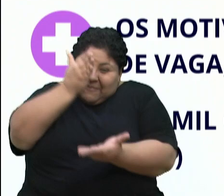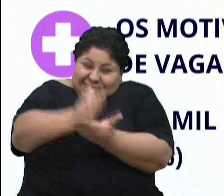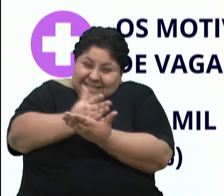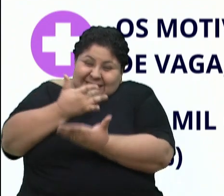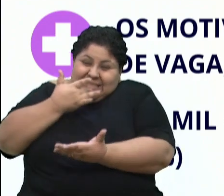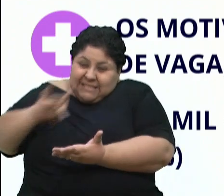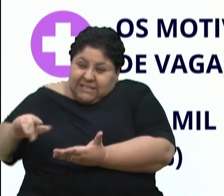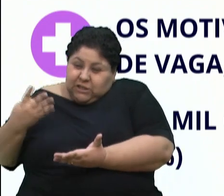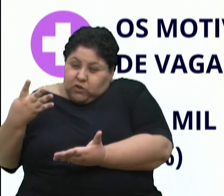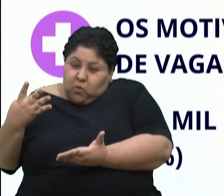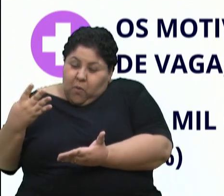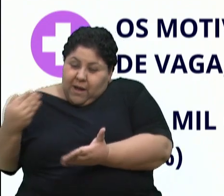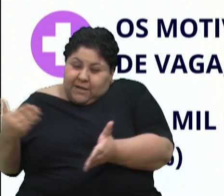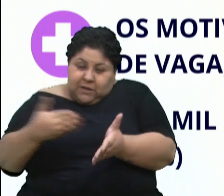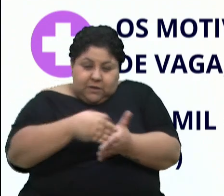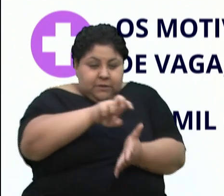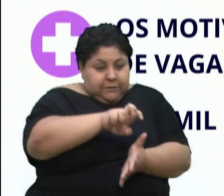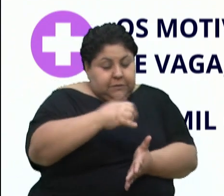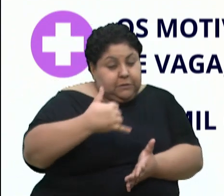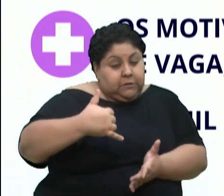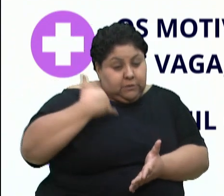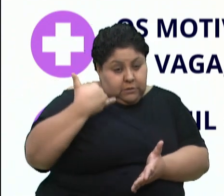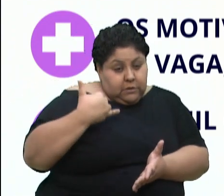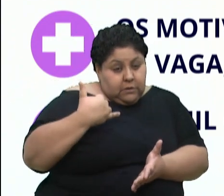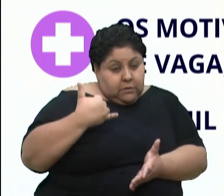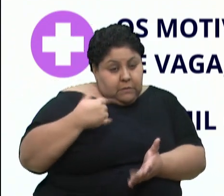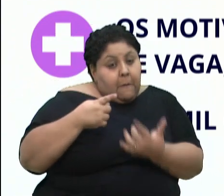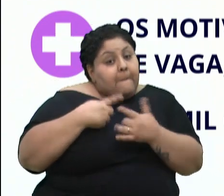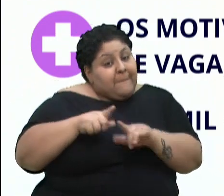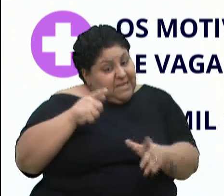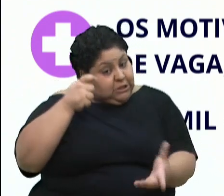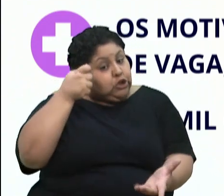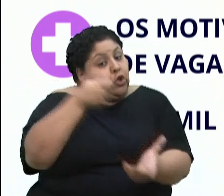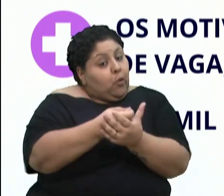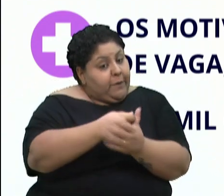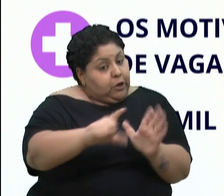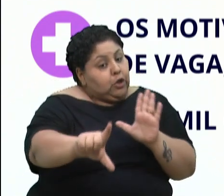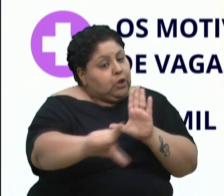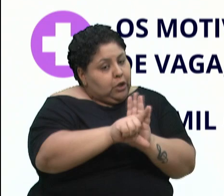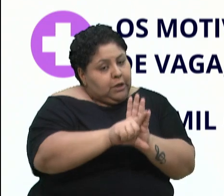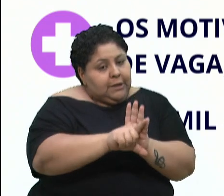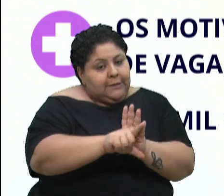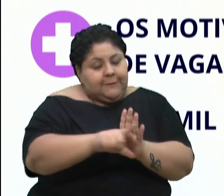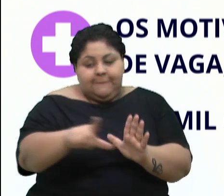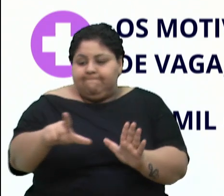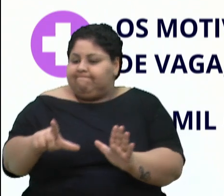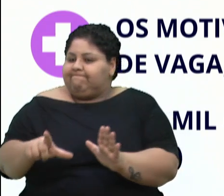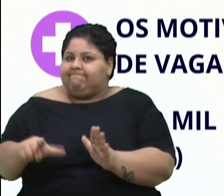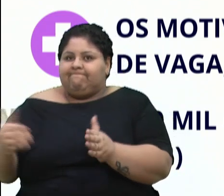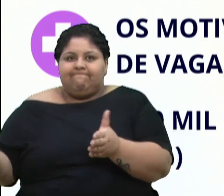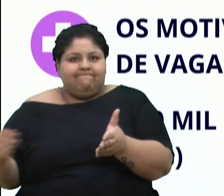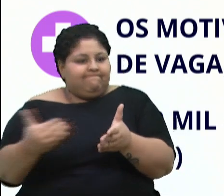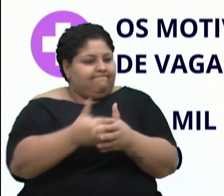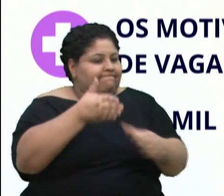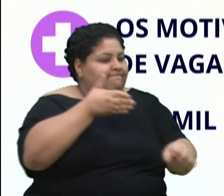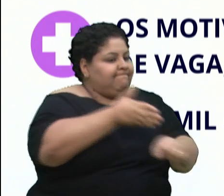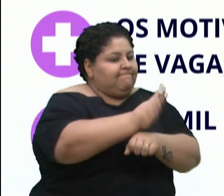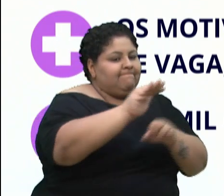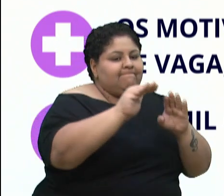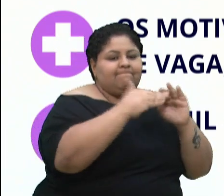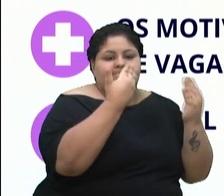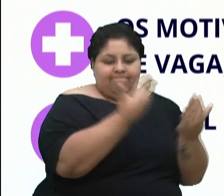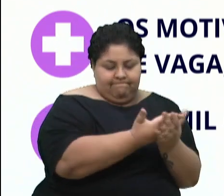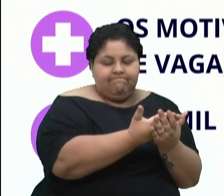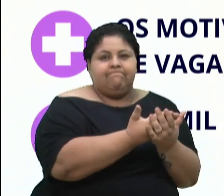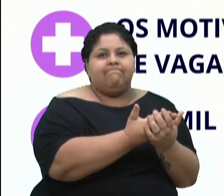4 a 5 anos, embora seja obrigatório por lei, ainda não conseguem frequentar as escolas,